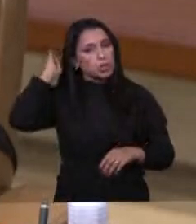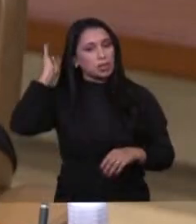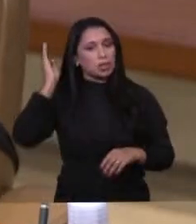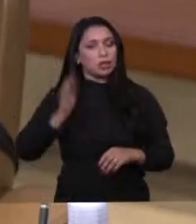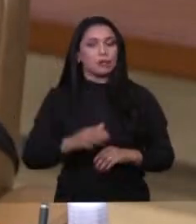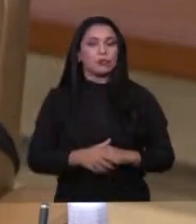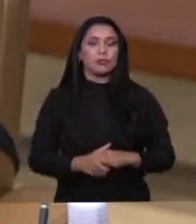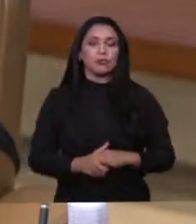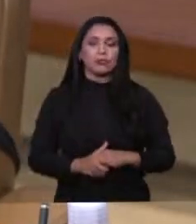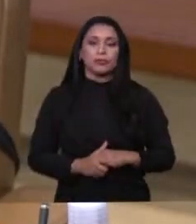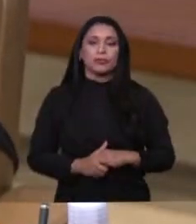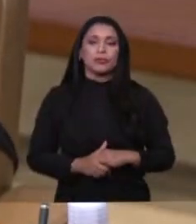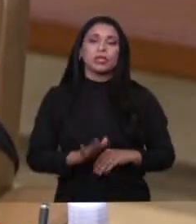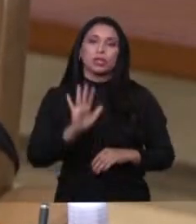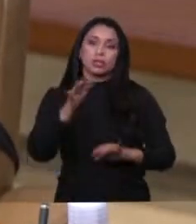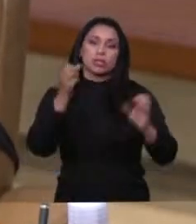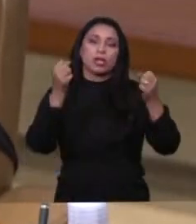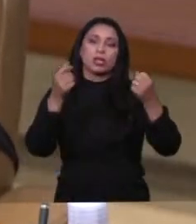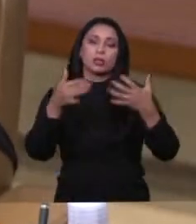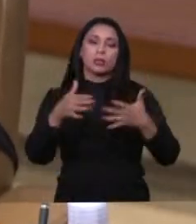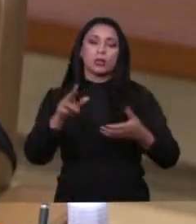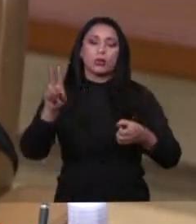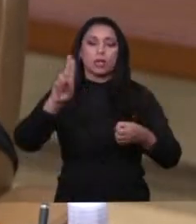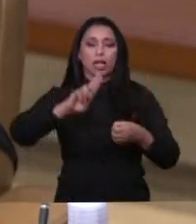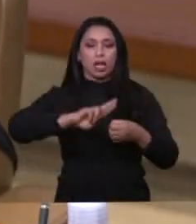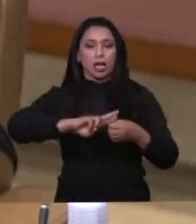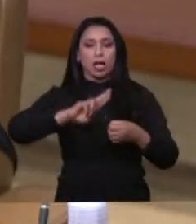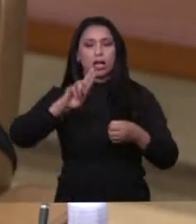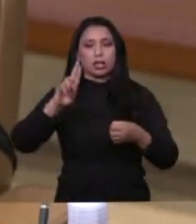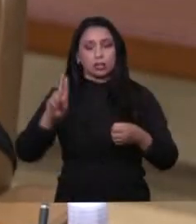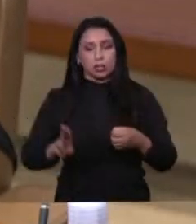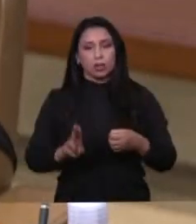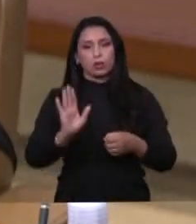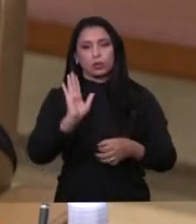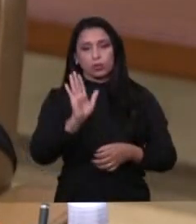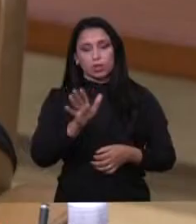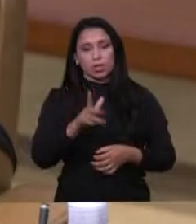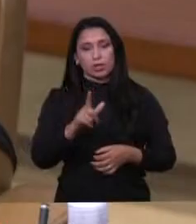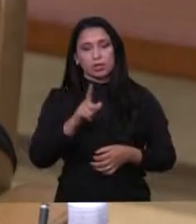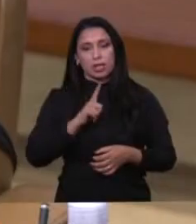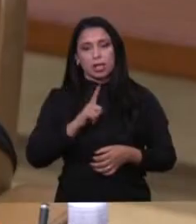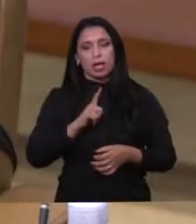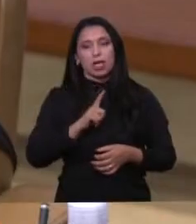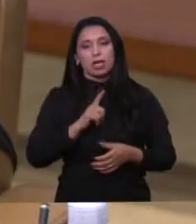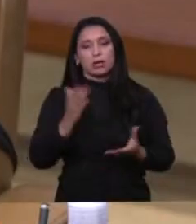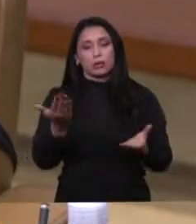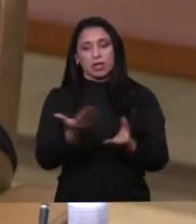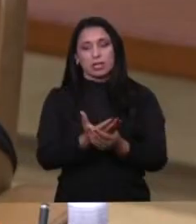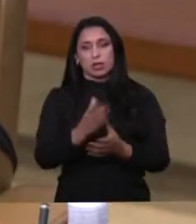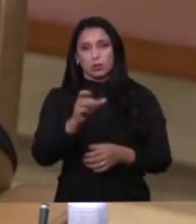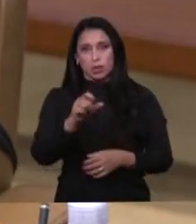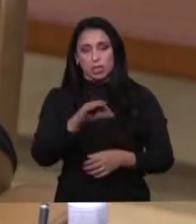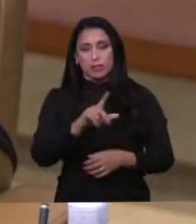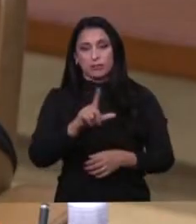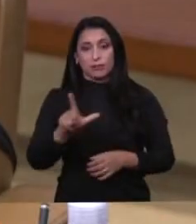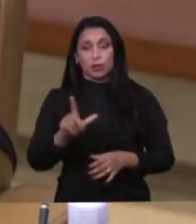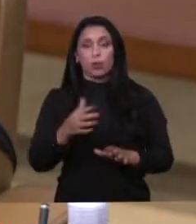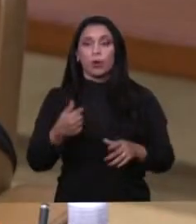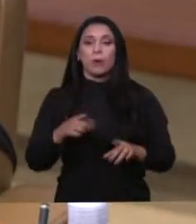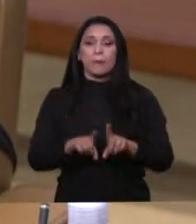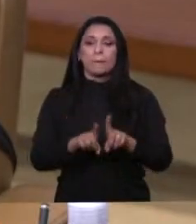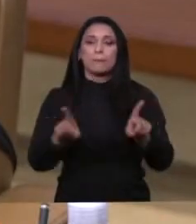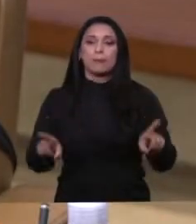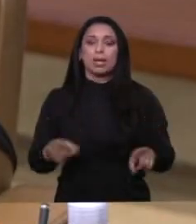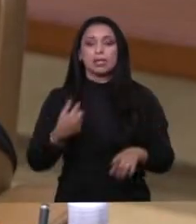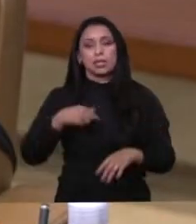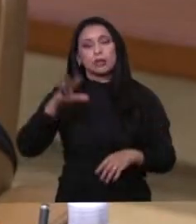justificável o argumento de Vossa Excelência que a AGU já está adotando as providências via ação civil pública, mas entendo que aqui nós